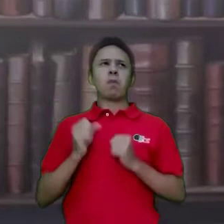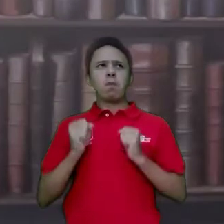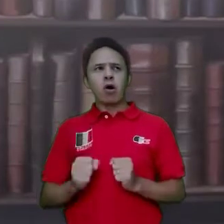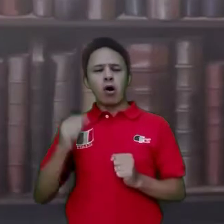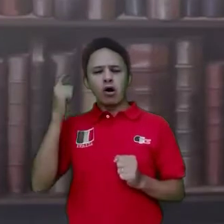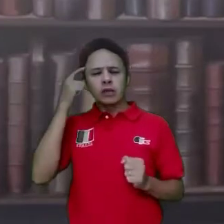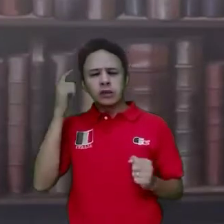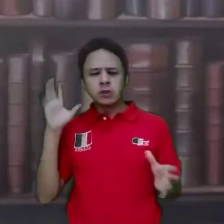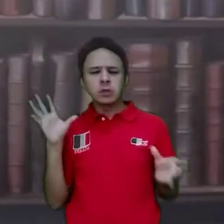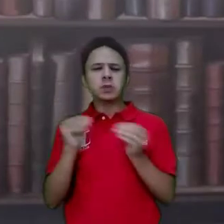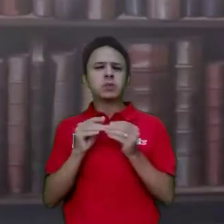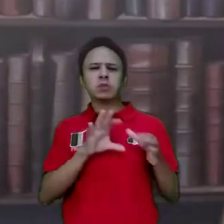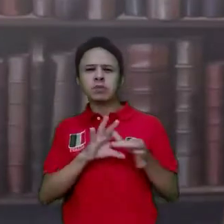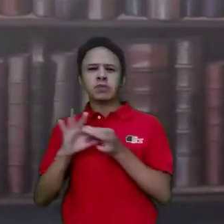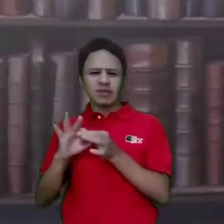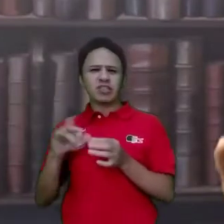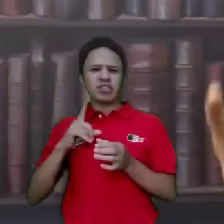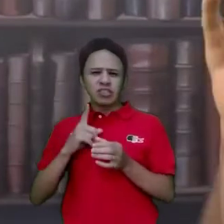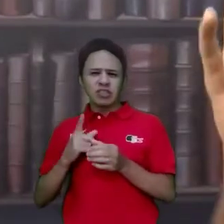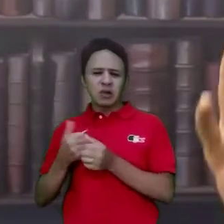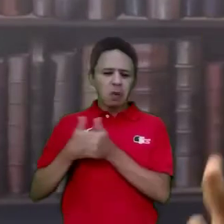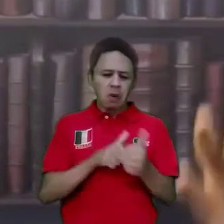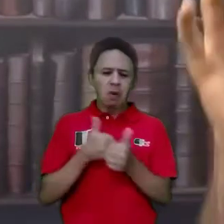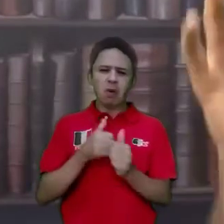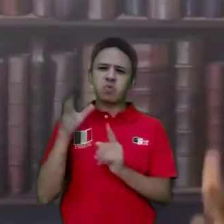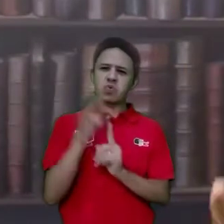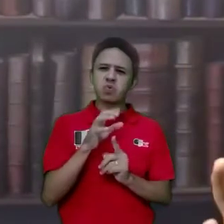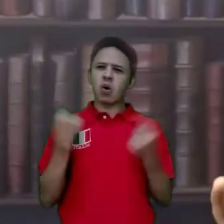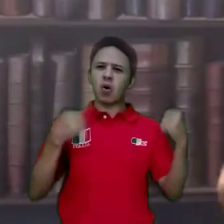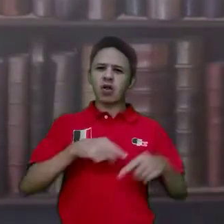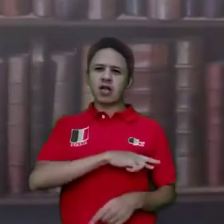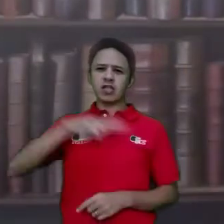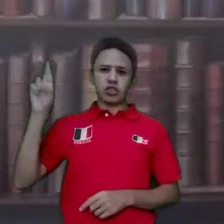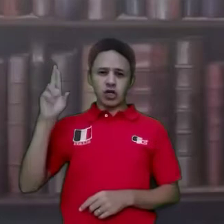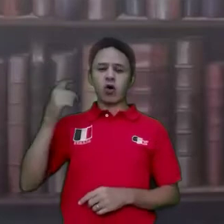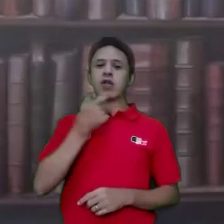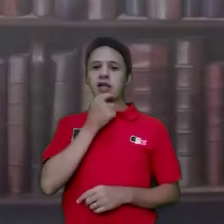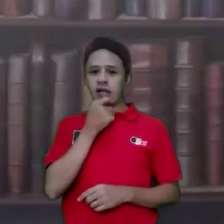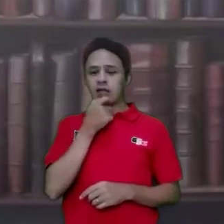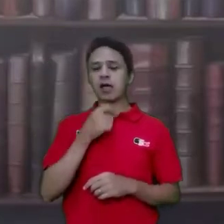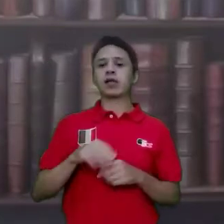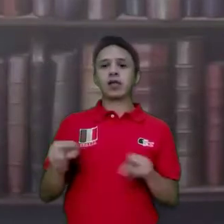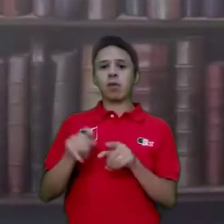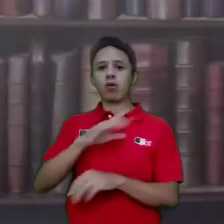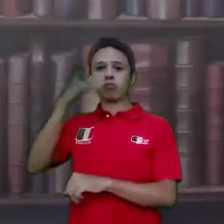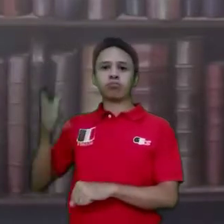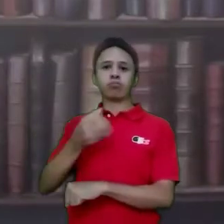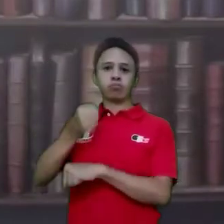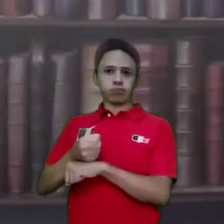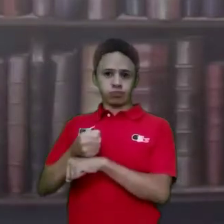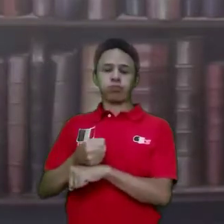fazer a costura entre perseguições religiosas na Inglaterra e o processo de